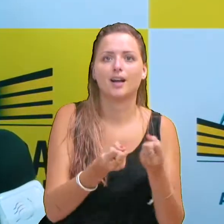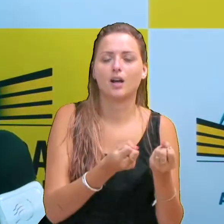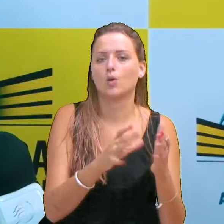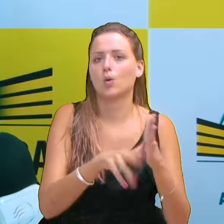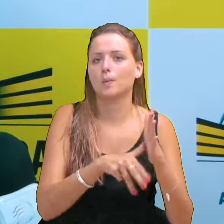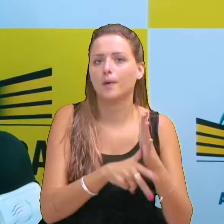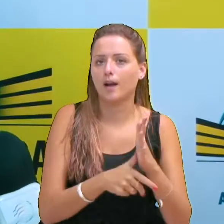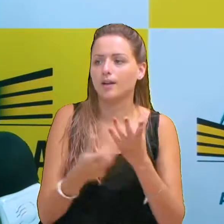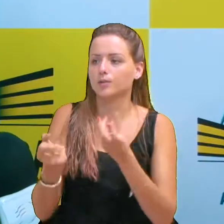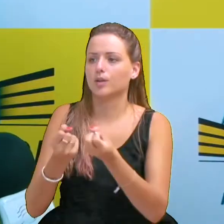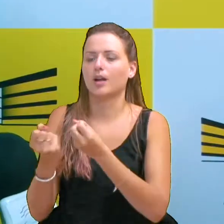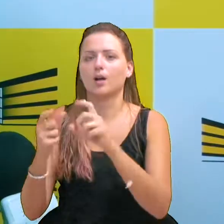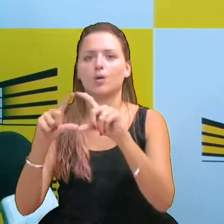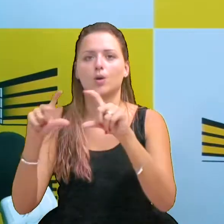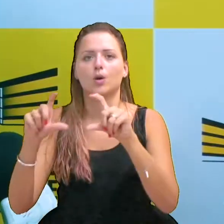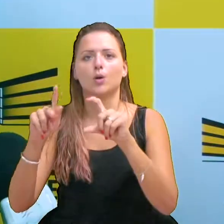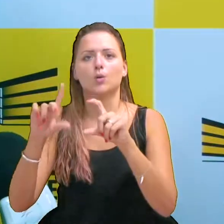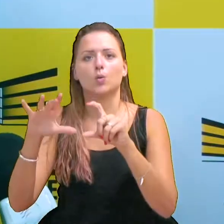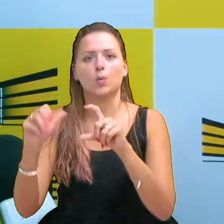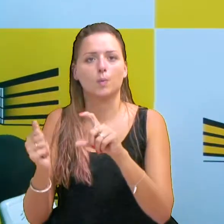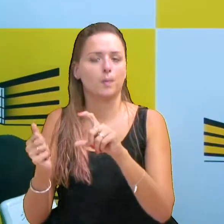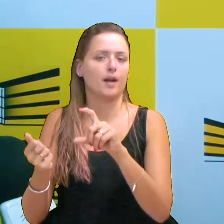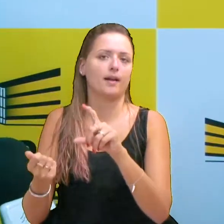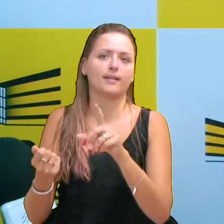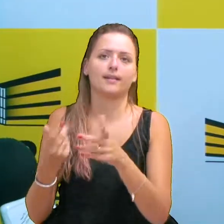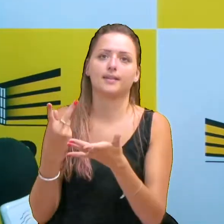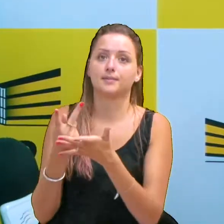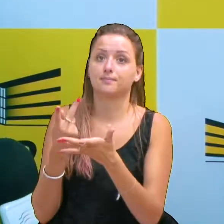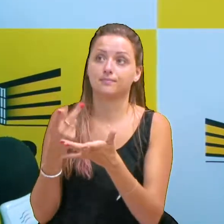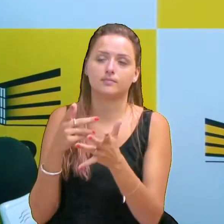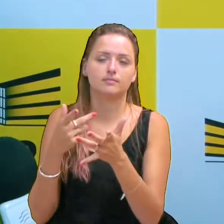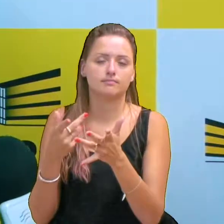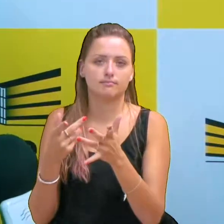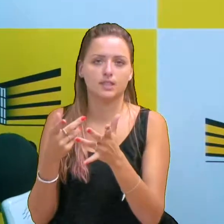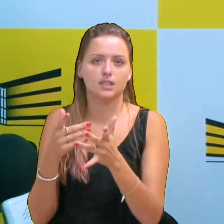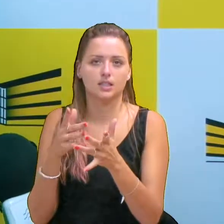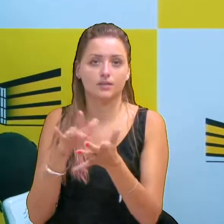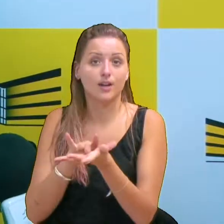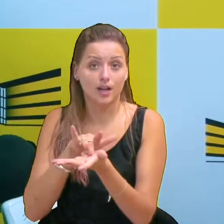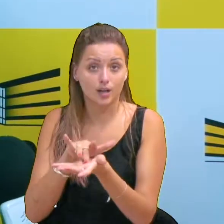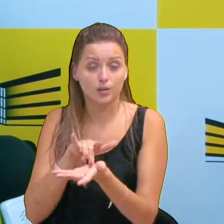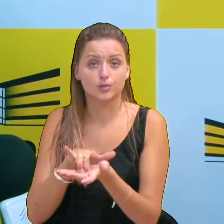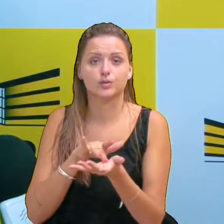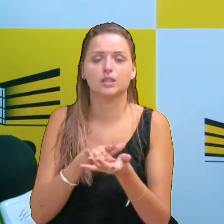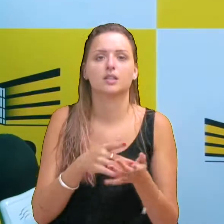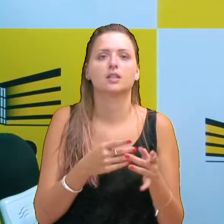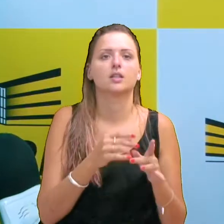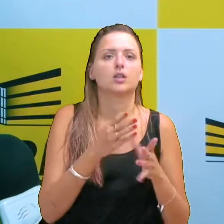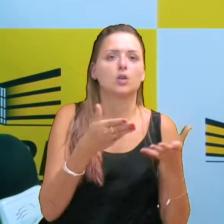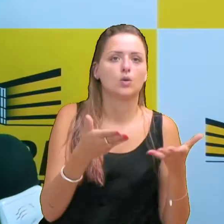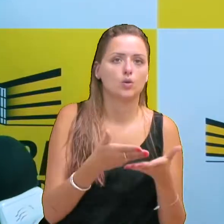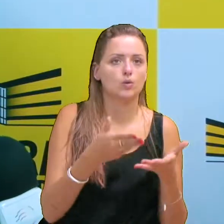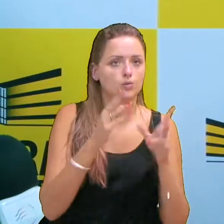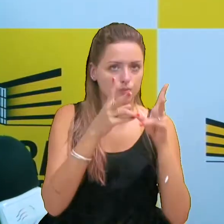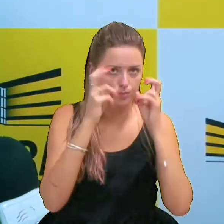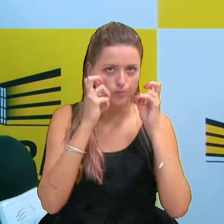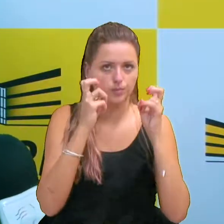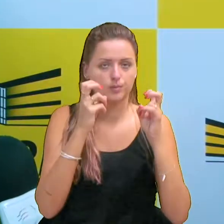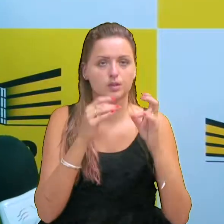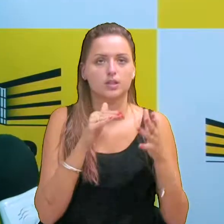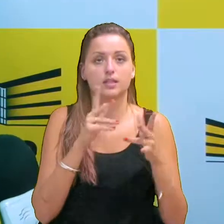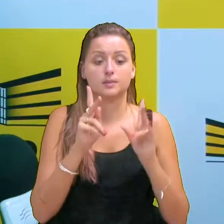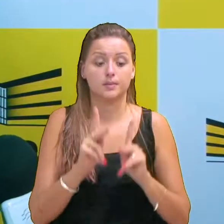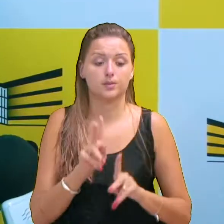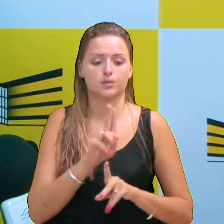que por vezes transitam com contrabando. Então é muito simples, é só observar hoje, o veículo andou dentro do limite